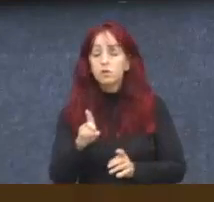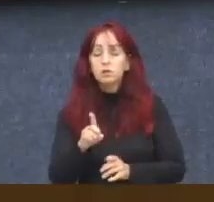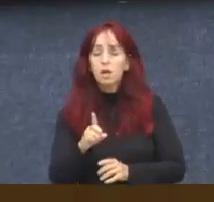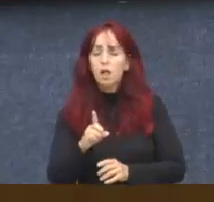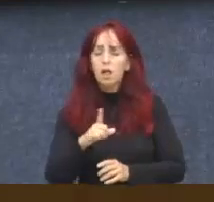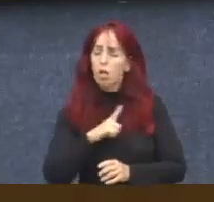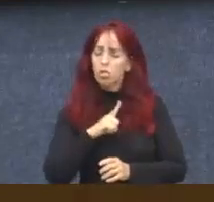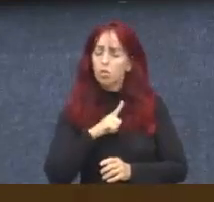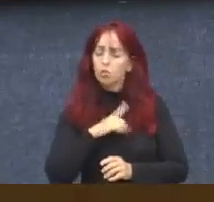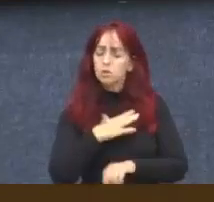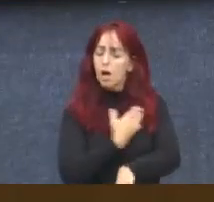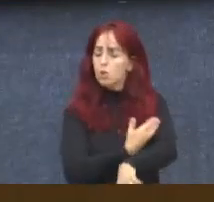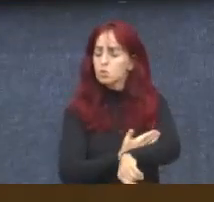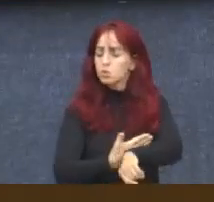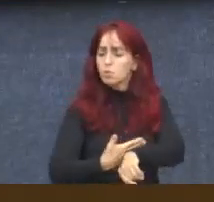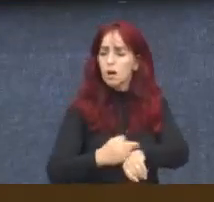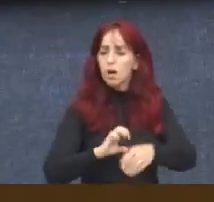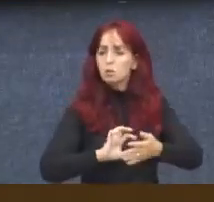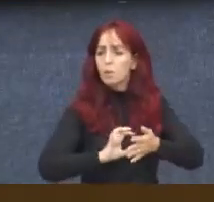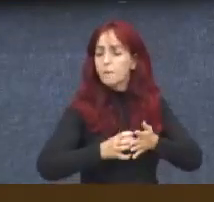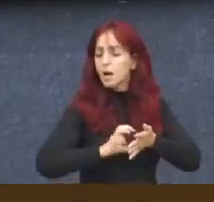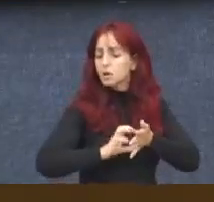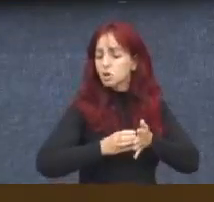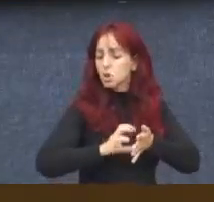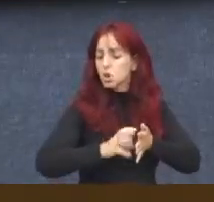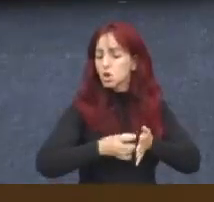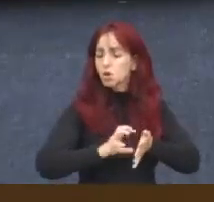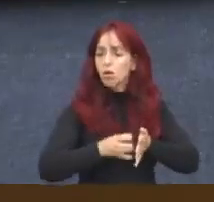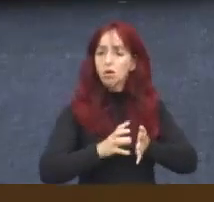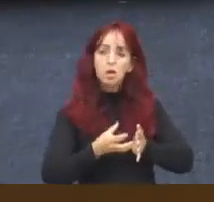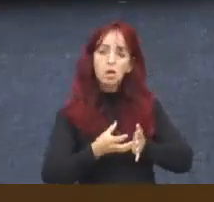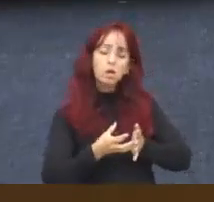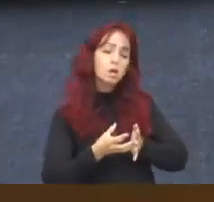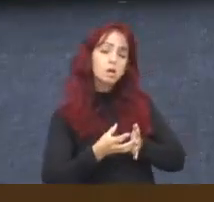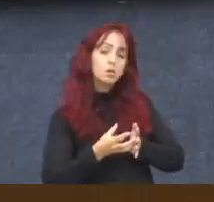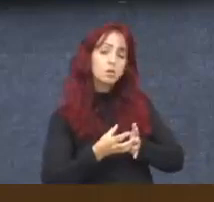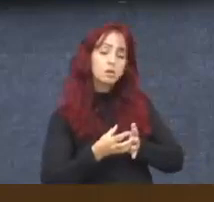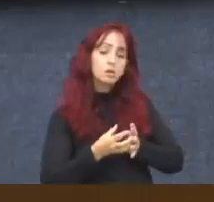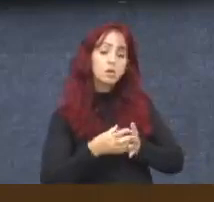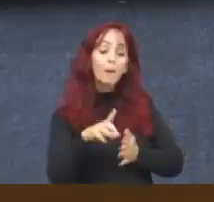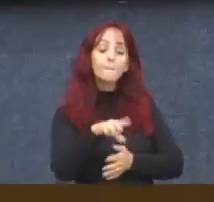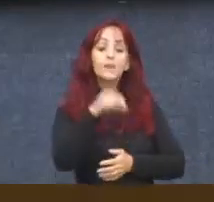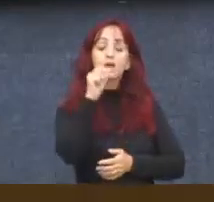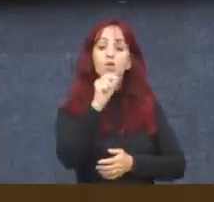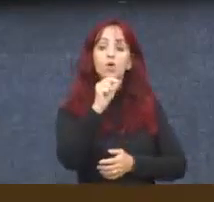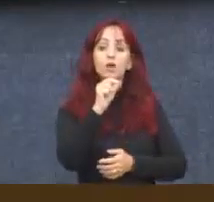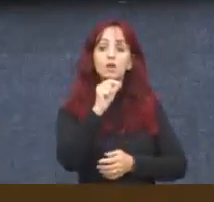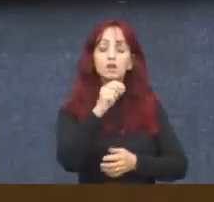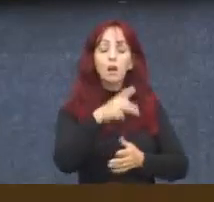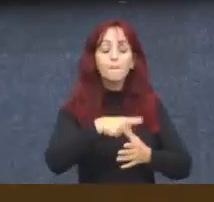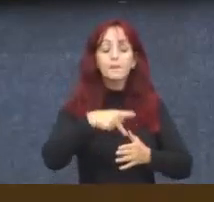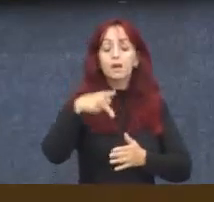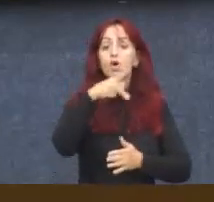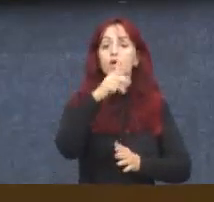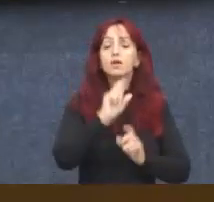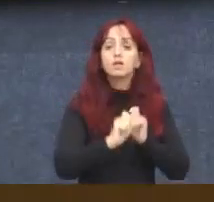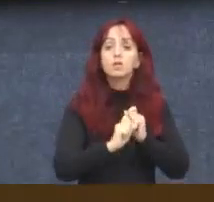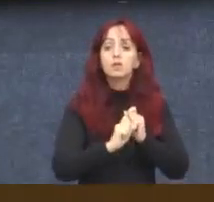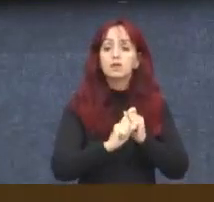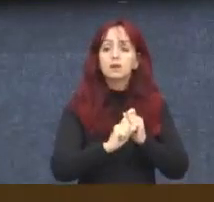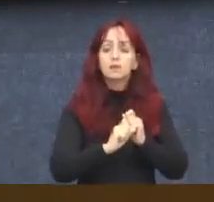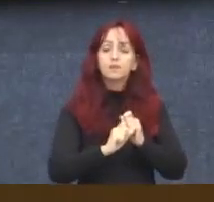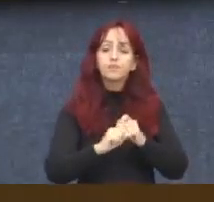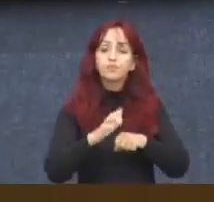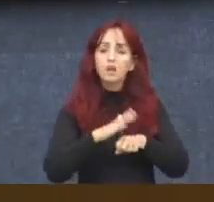acostumado com partidos que fazem questão de priorizar com o dinheiro eleitoral que tem candidatura